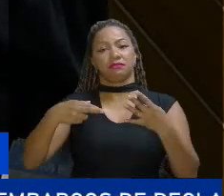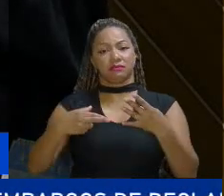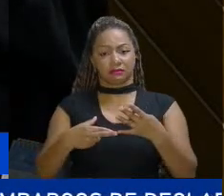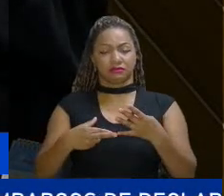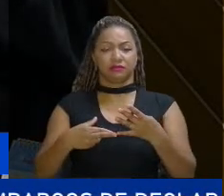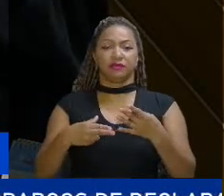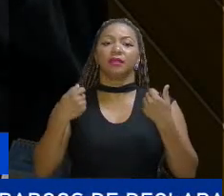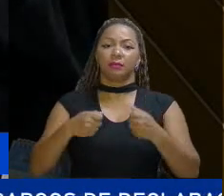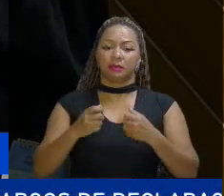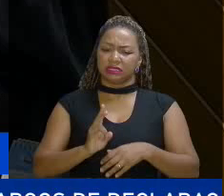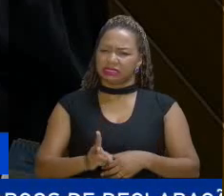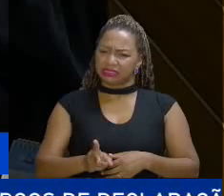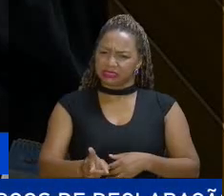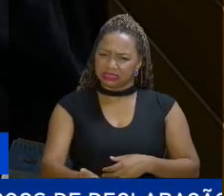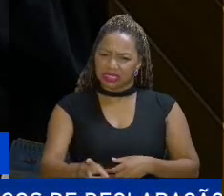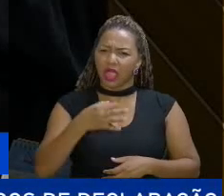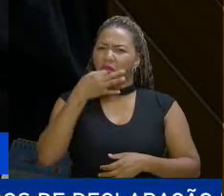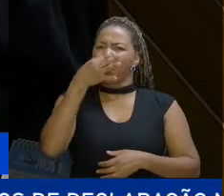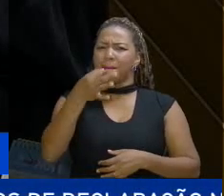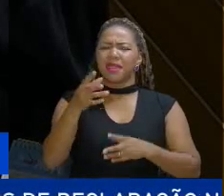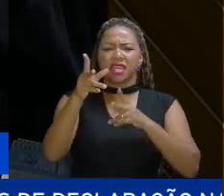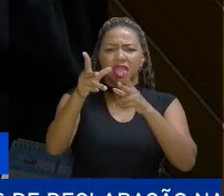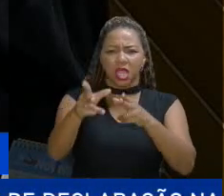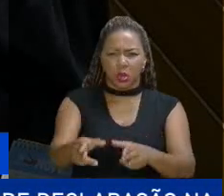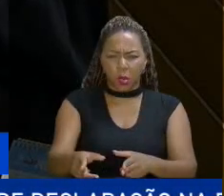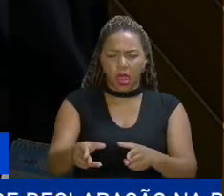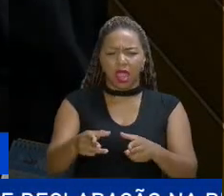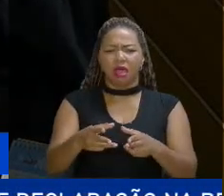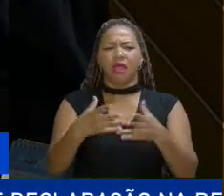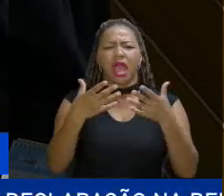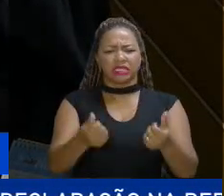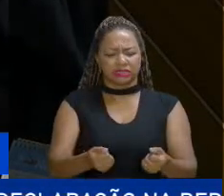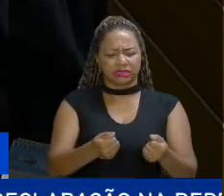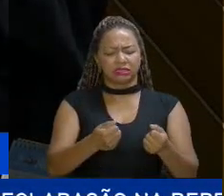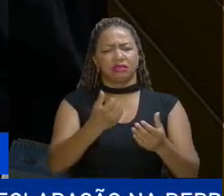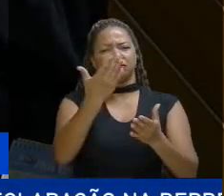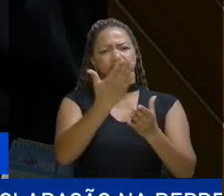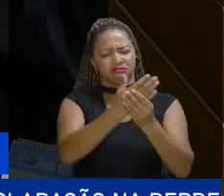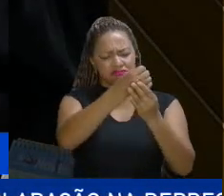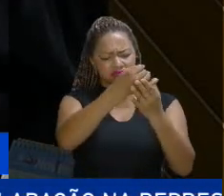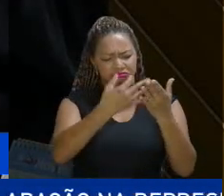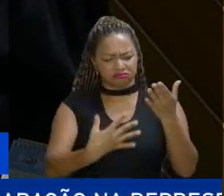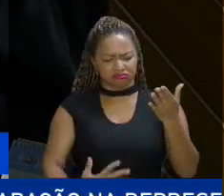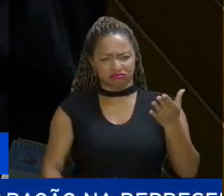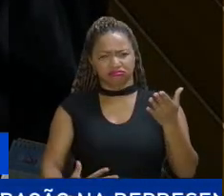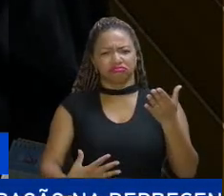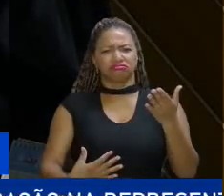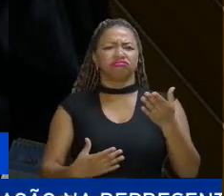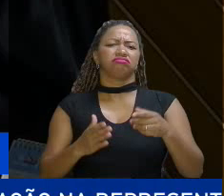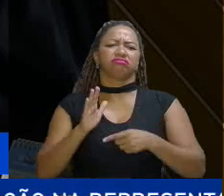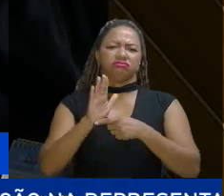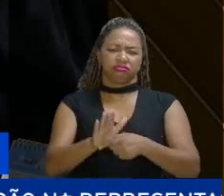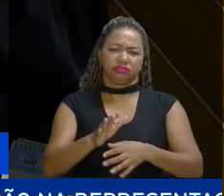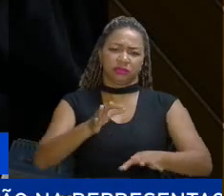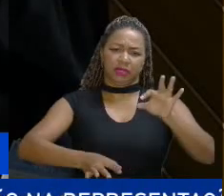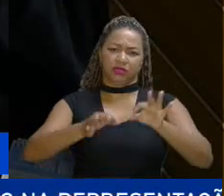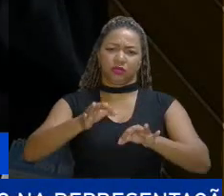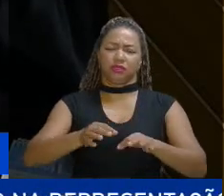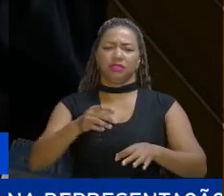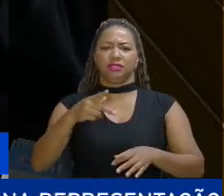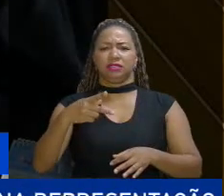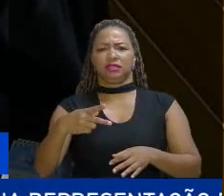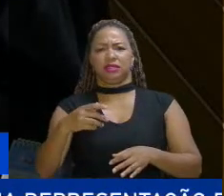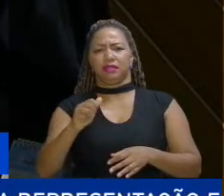óbvio que se deve seguir o mesmo entendimento firmado para apreciar os embargos apresentados pelos assistentes, acolhidos pela juíza